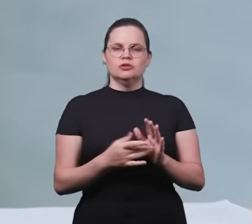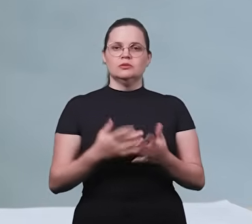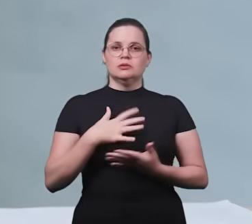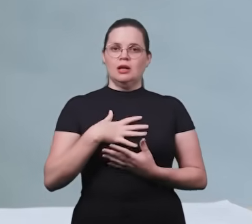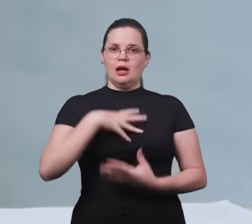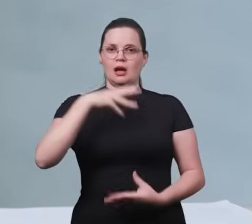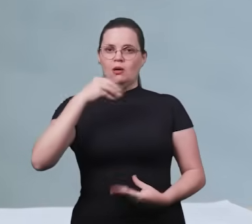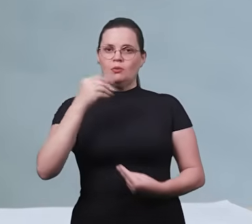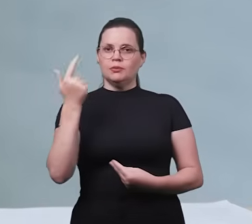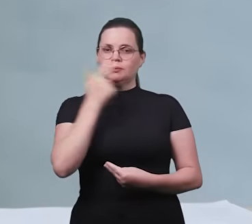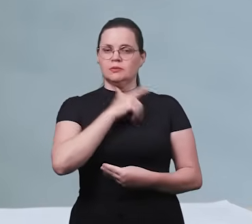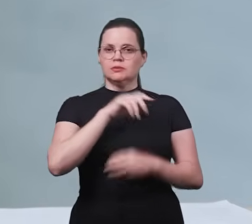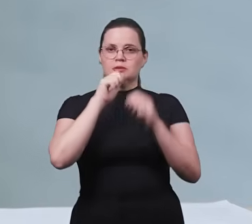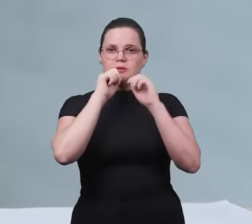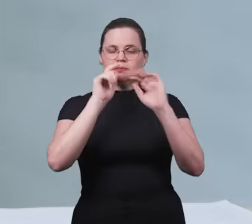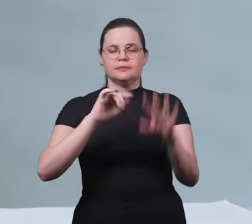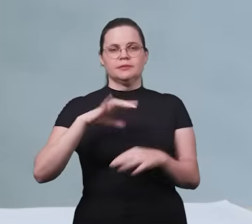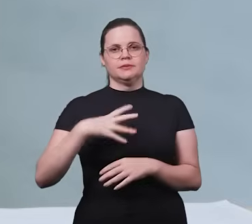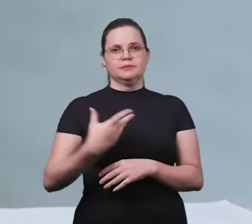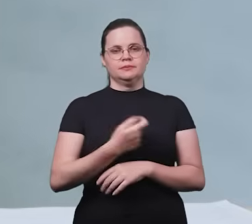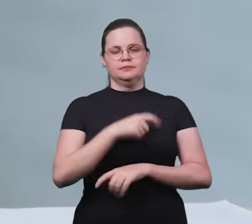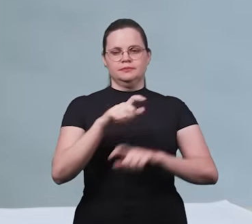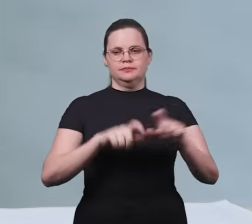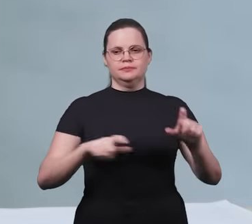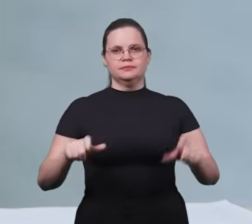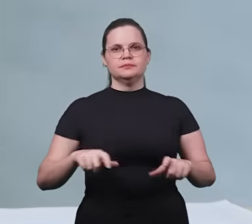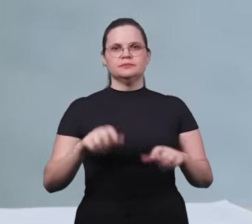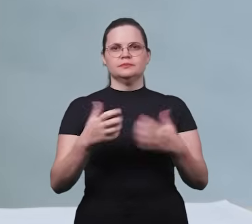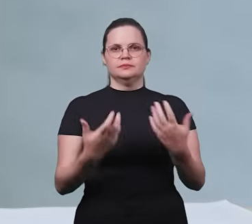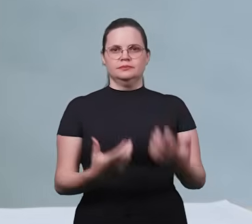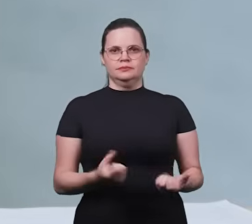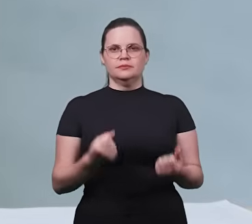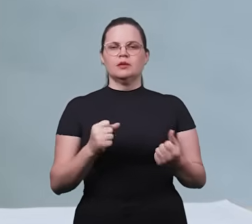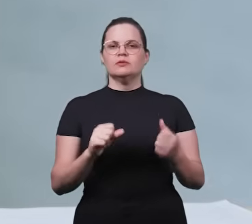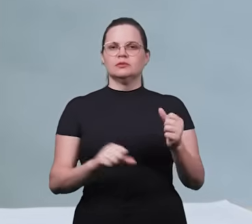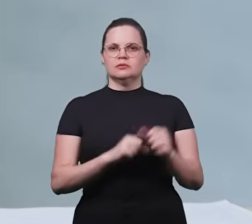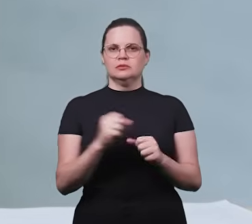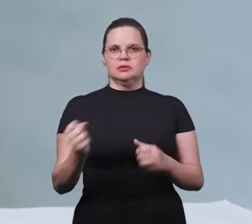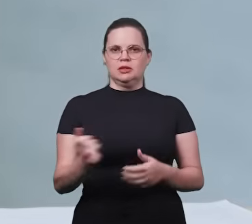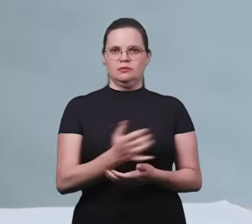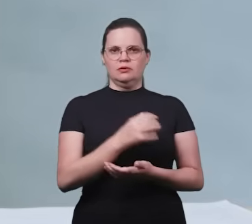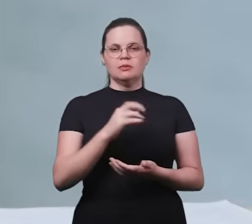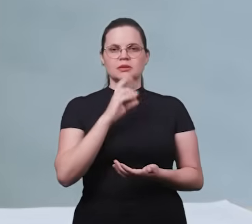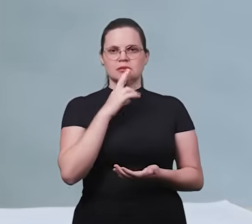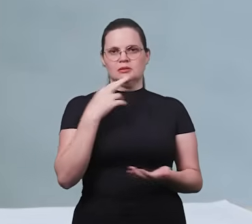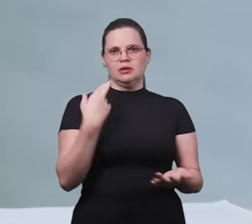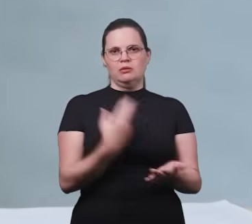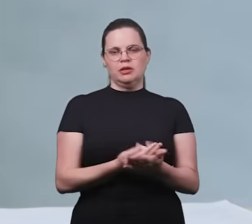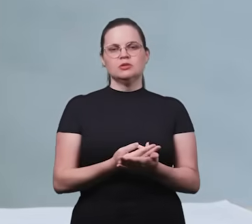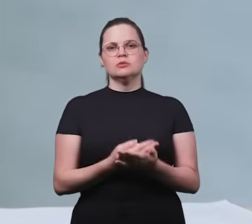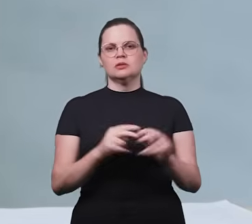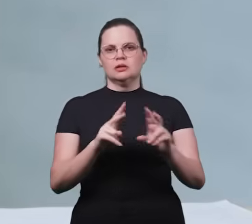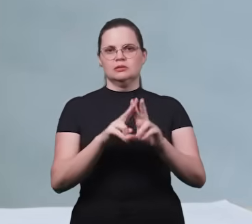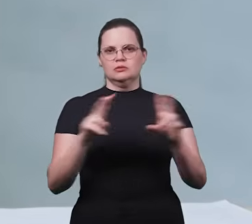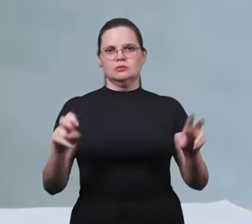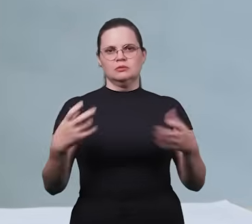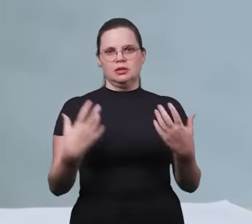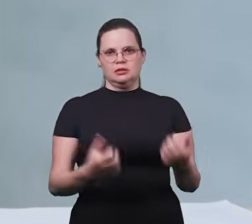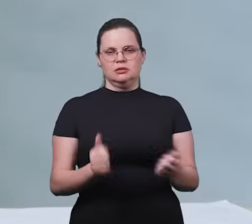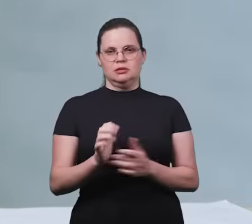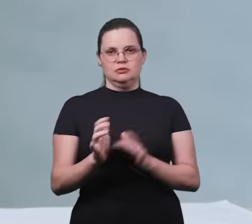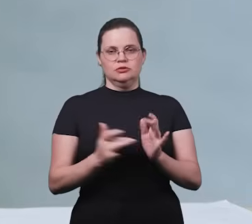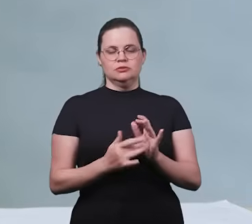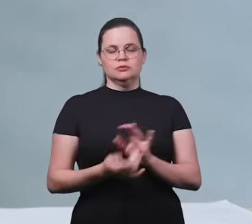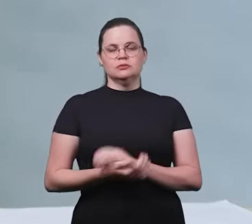sendo alcançada, e a conversão como produto final, ou como resultado deste trabalho, nada mais é